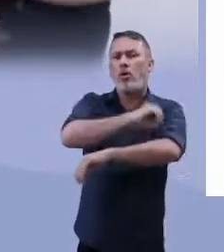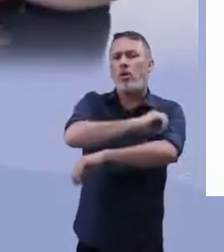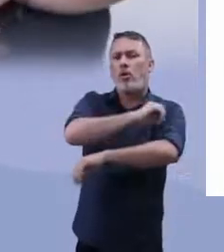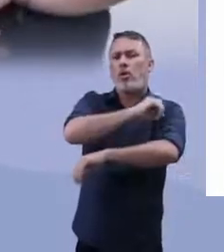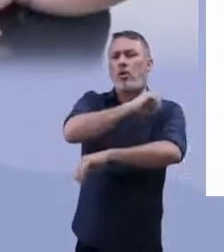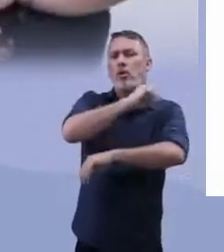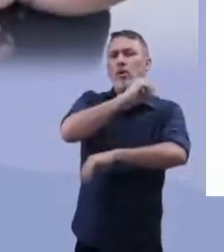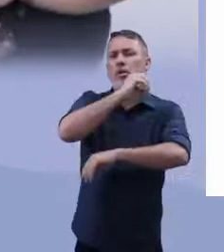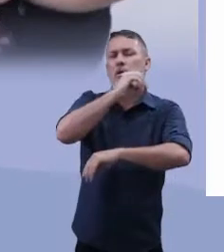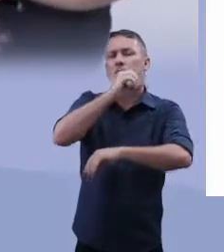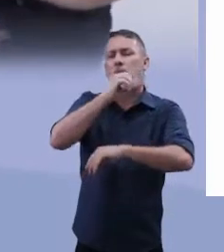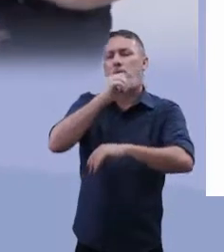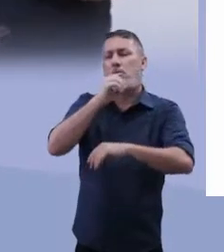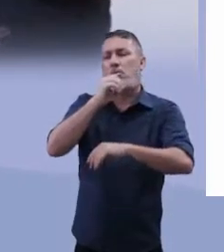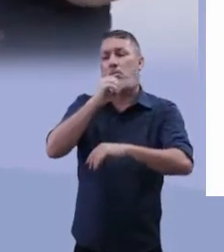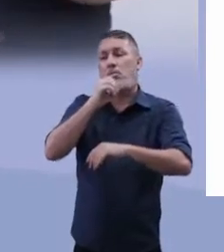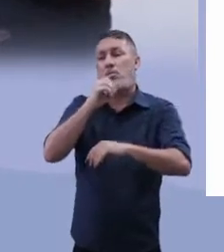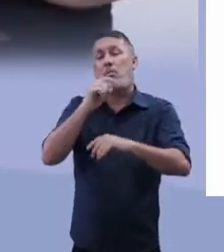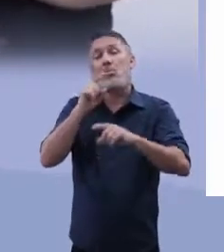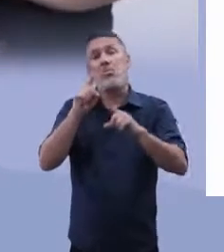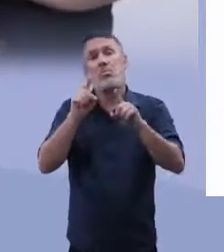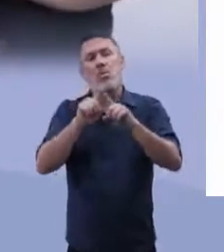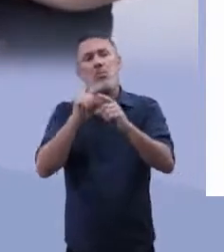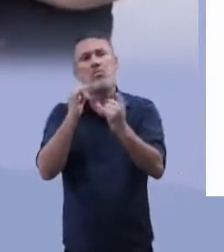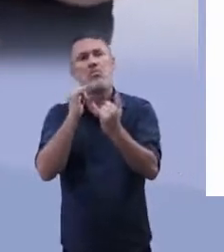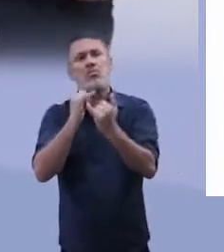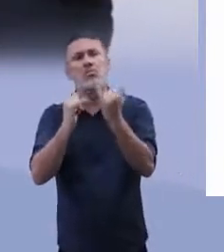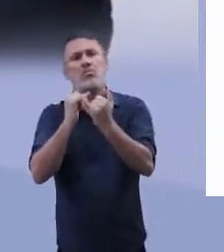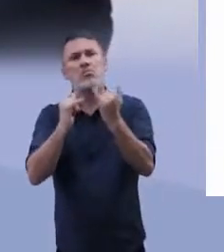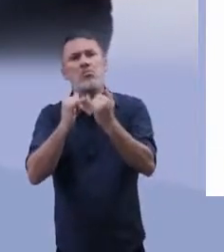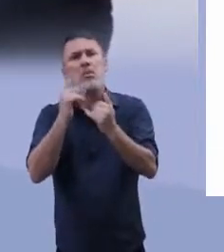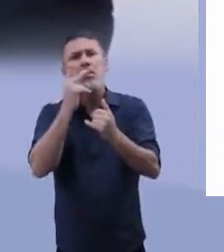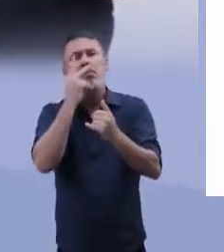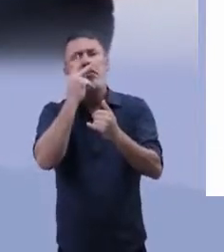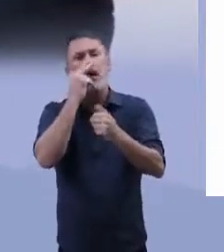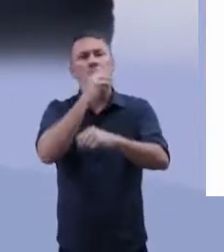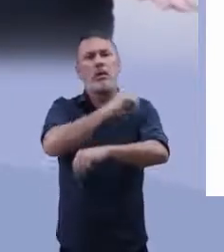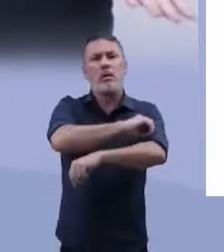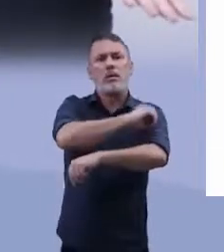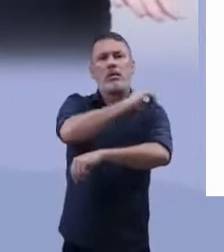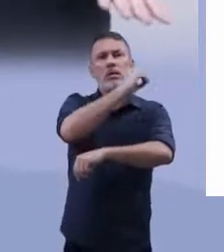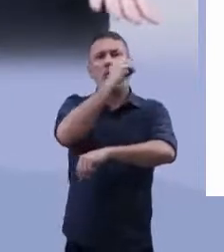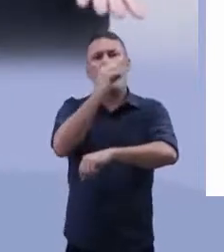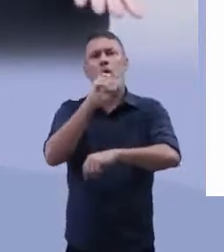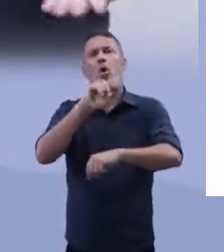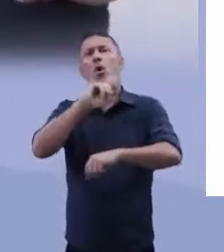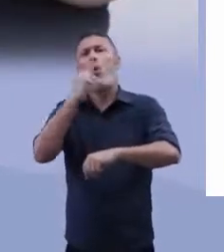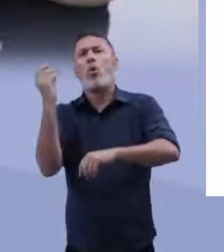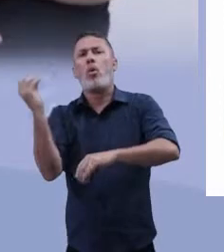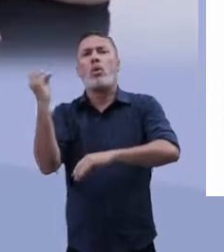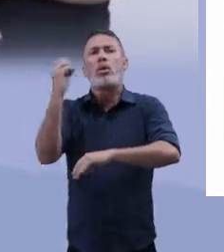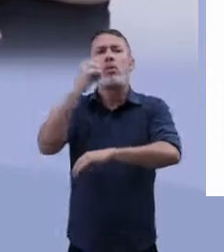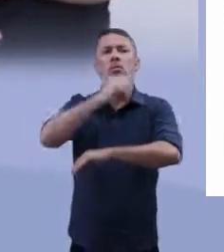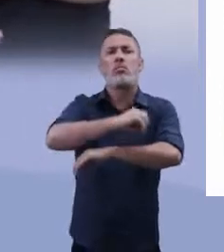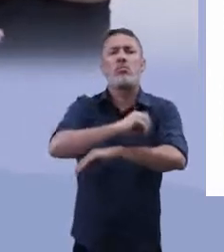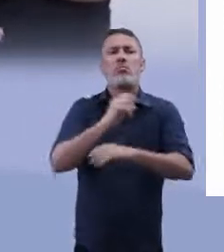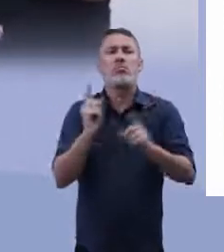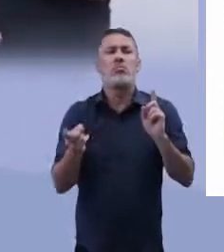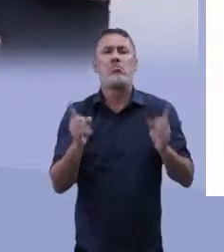também poderia ser um momento de sol poente. Se não houvesse nome, as pessoas não saberiam como